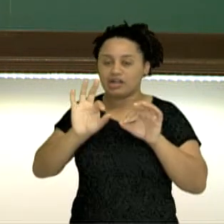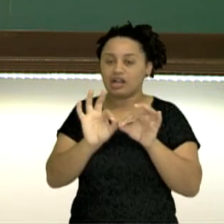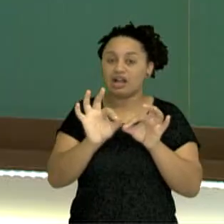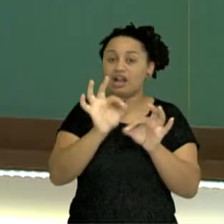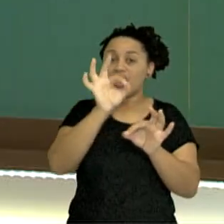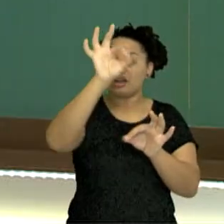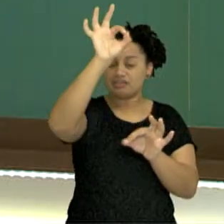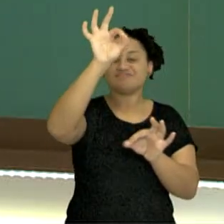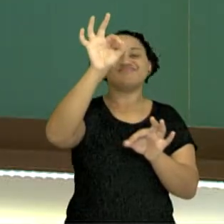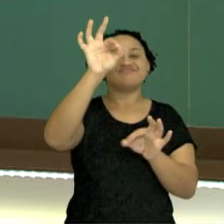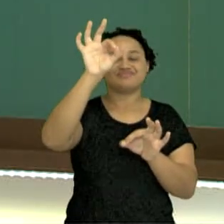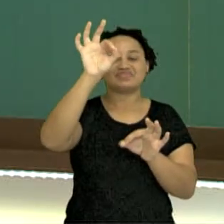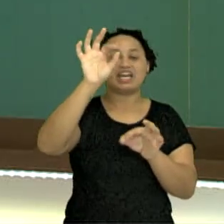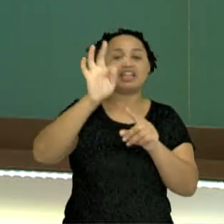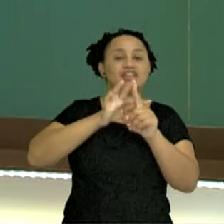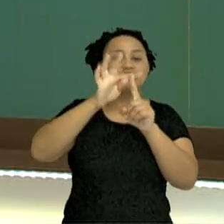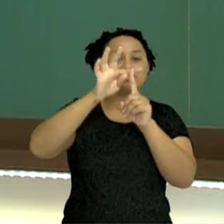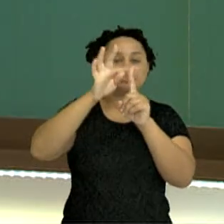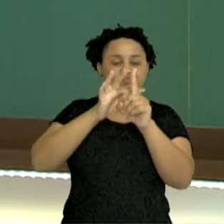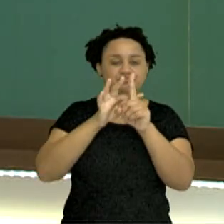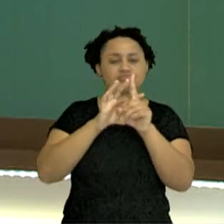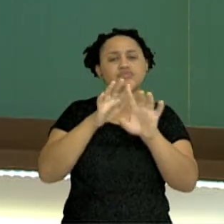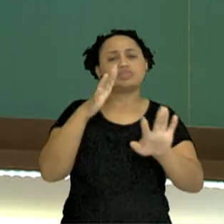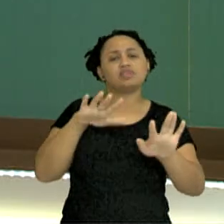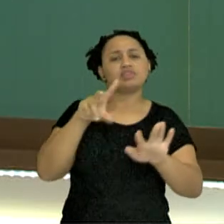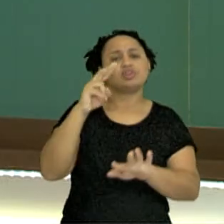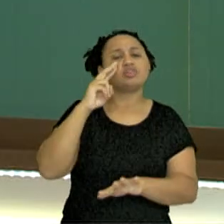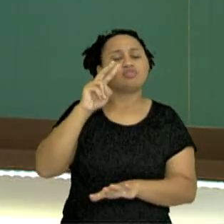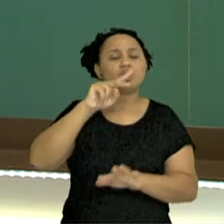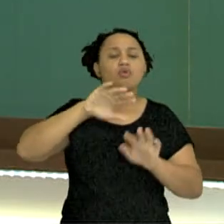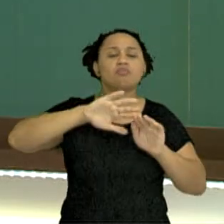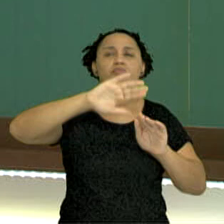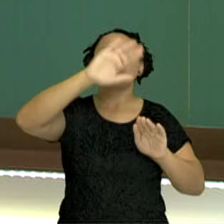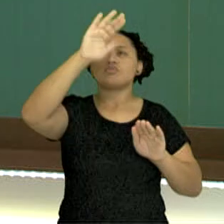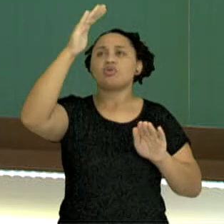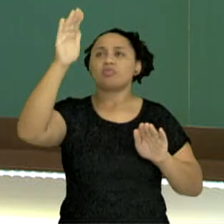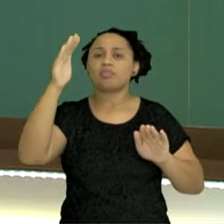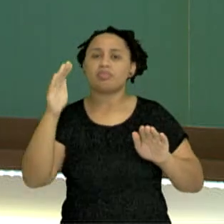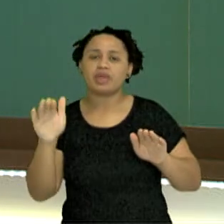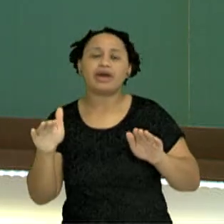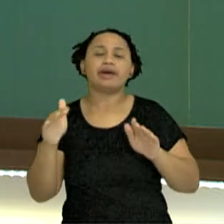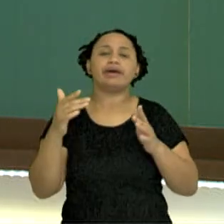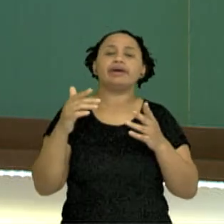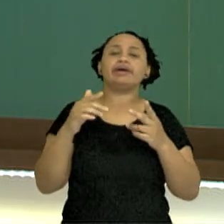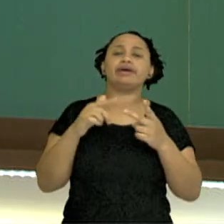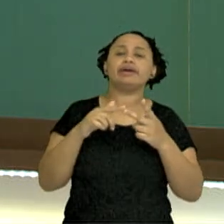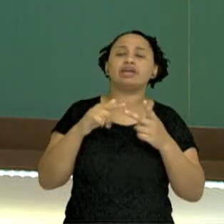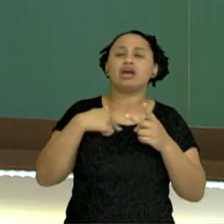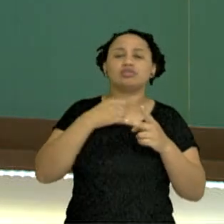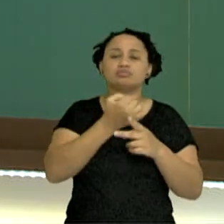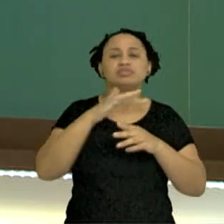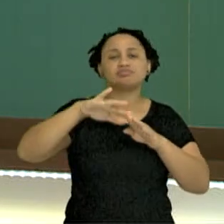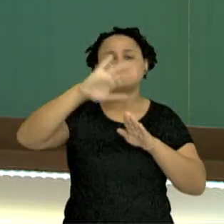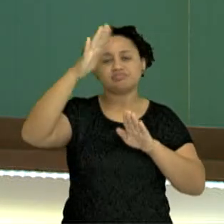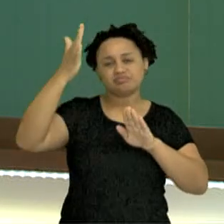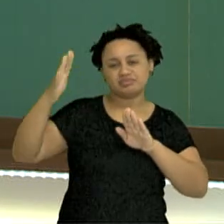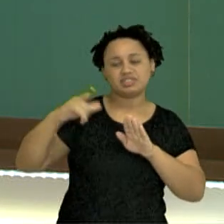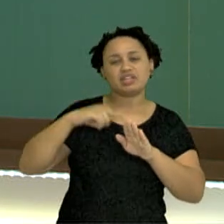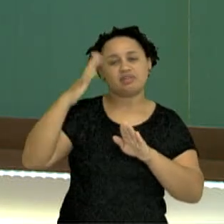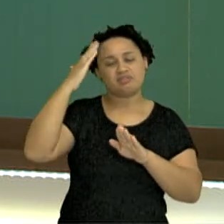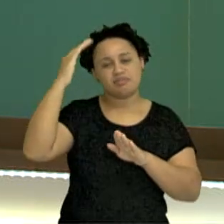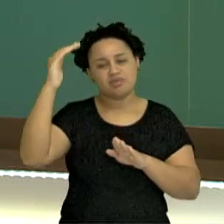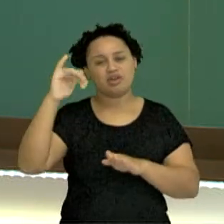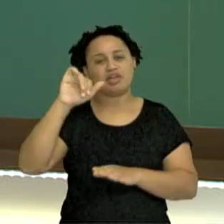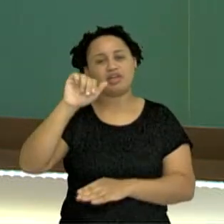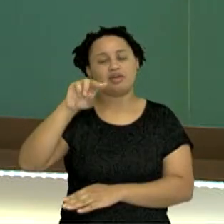temperaturas. Talvez você já tenha visto imagens de montanhas, do Monte Everest, da Cordilheira dos Andes, do